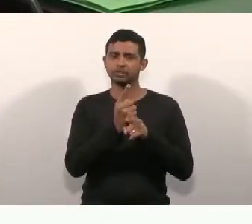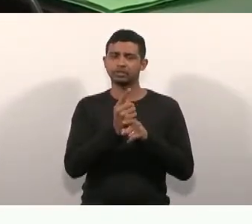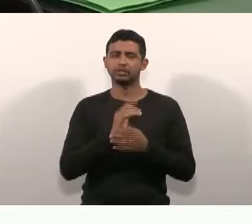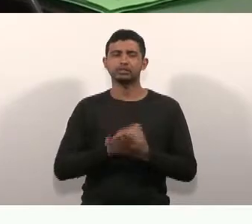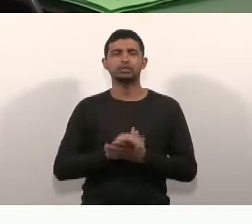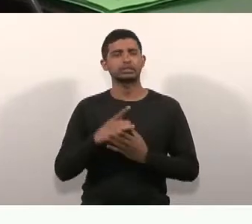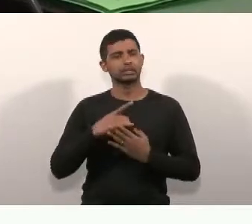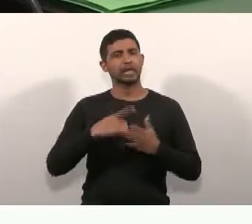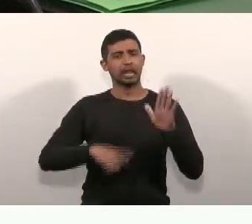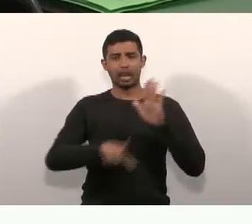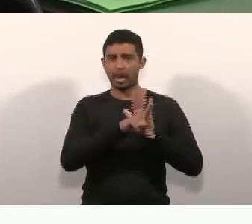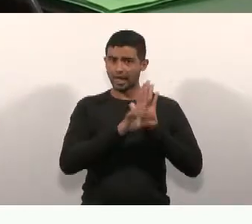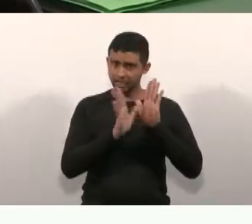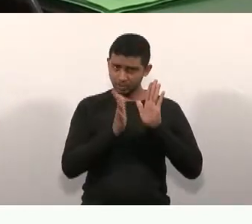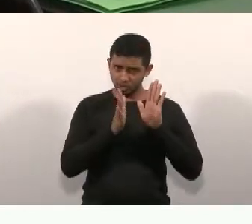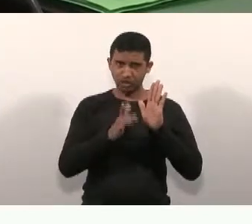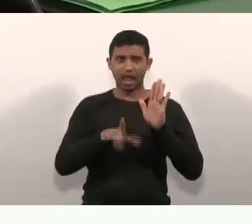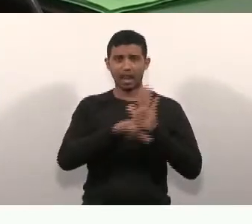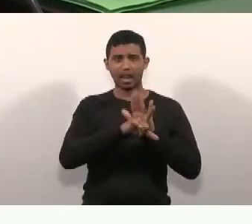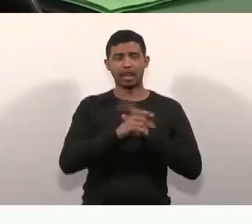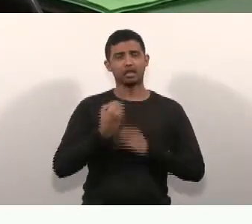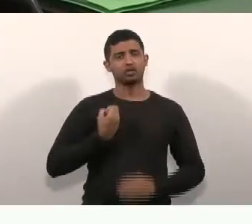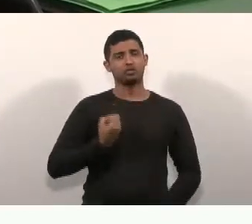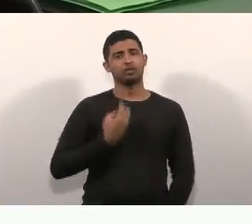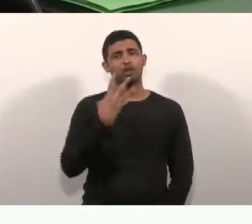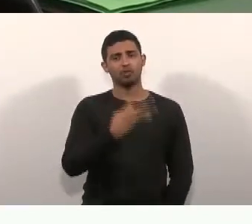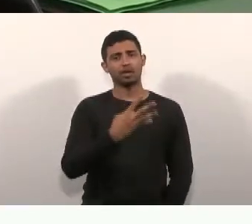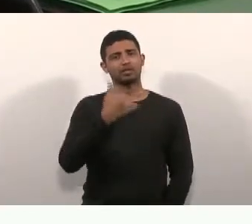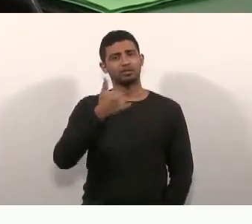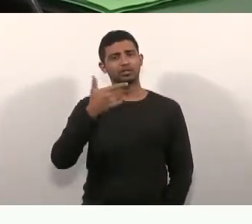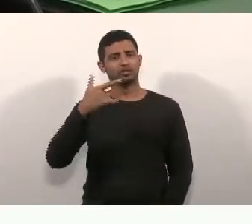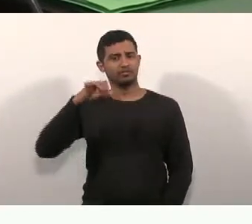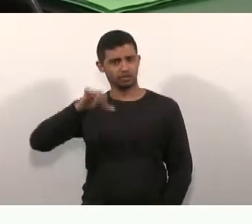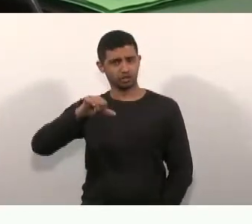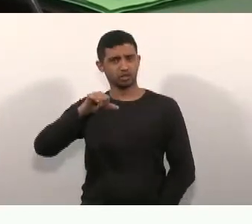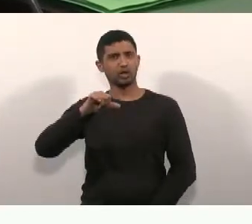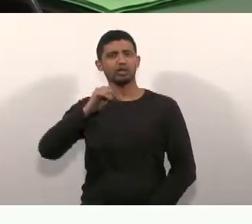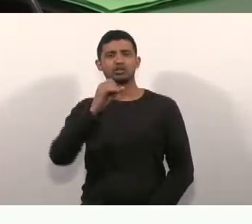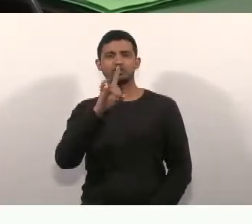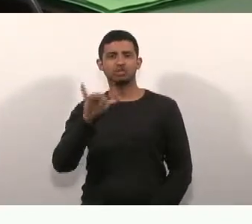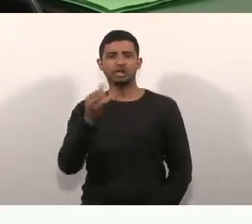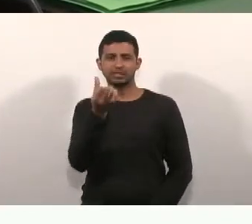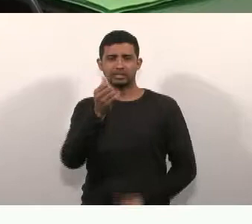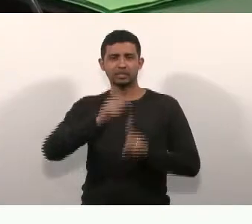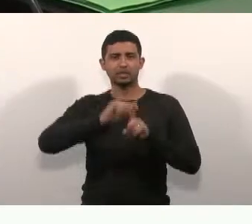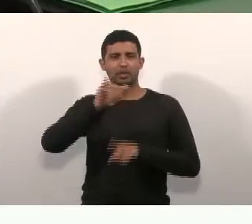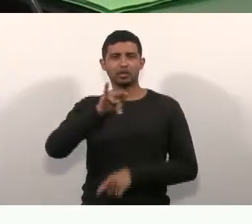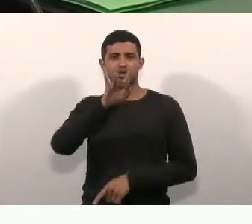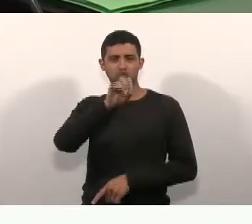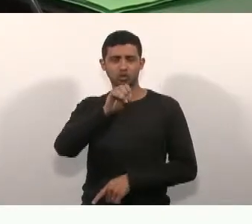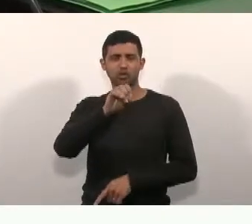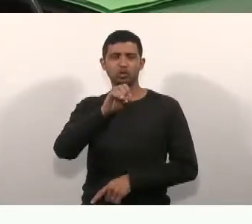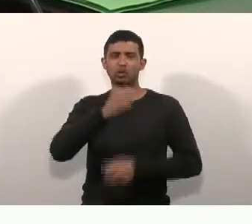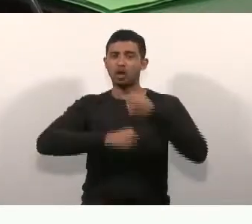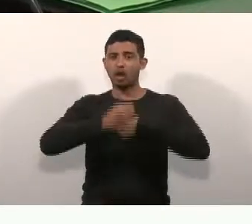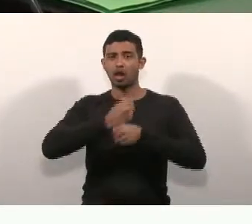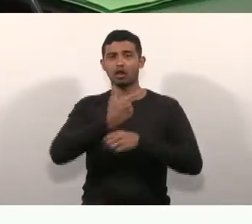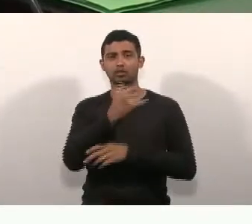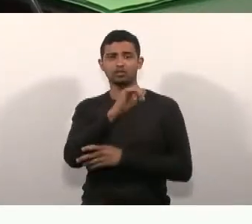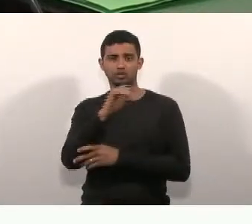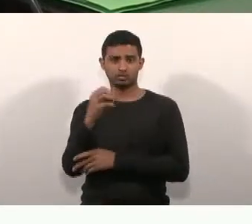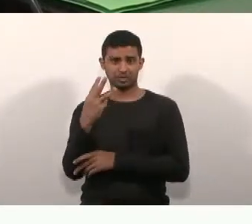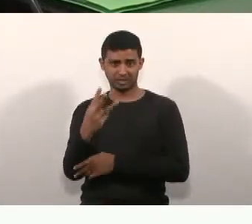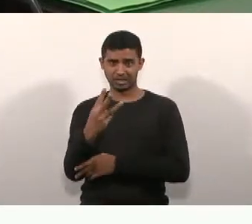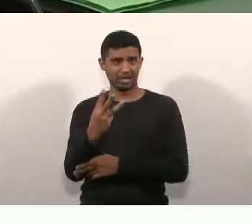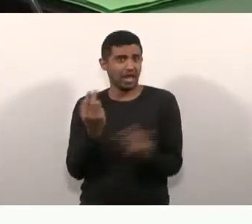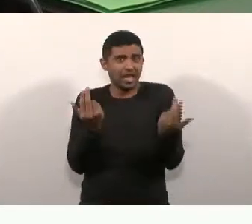que há uma lei em vigor, a Lei 4.129, 16 de julho de 2003, que trata de matéria de idêntico